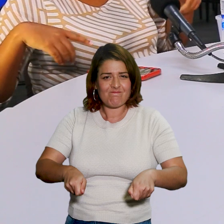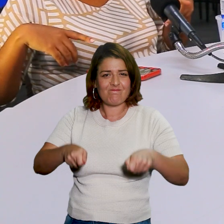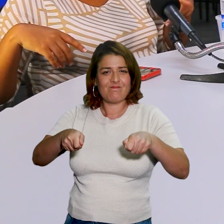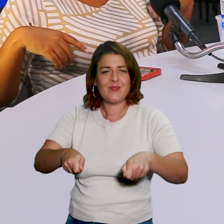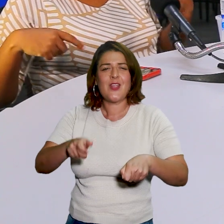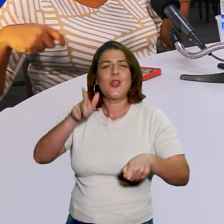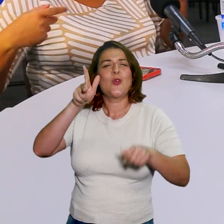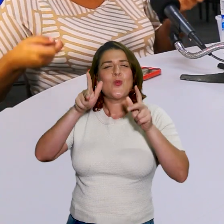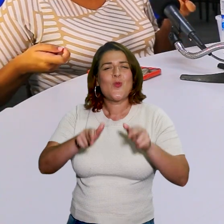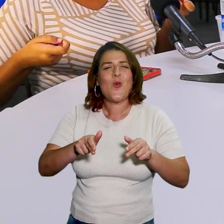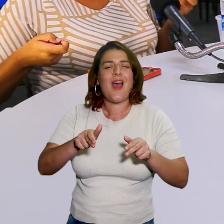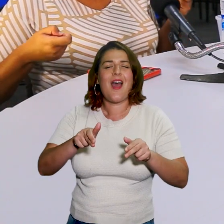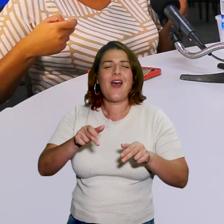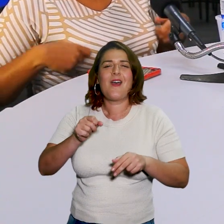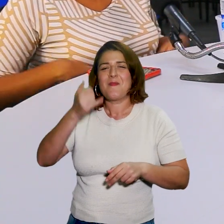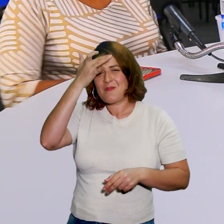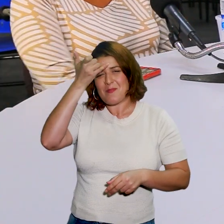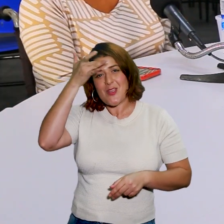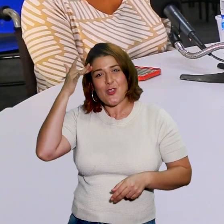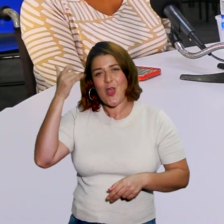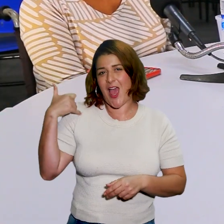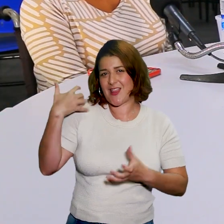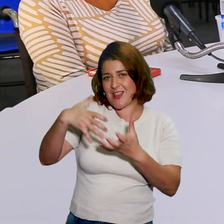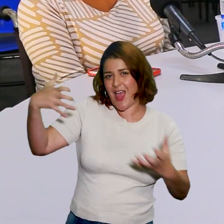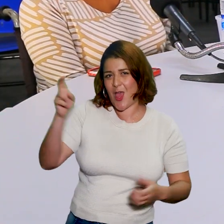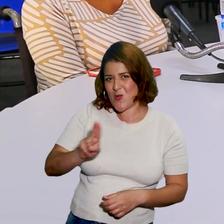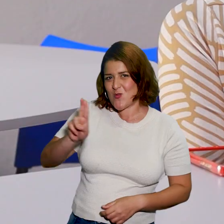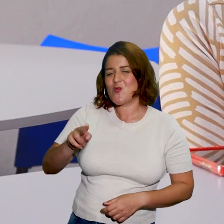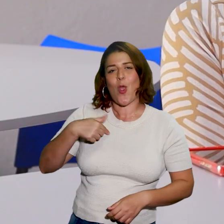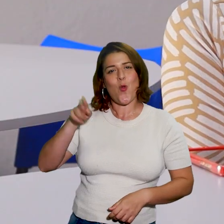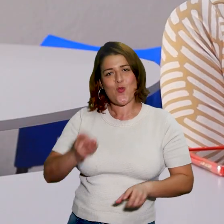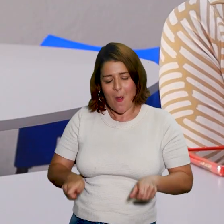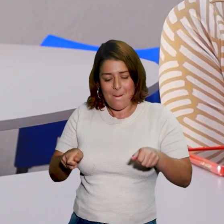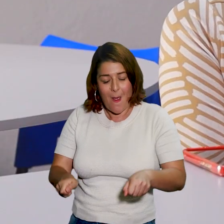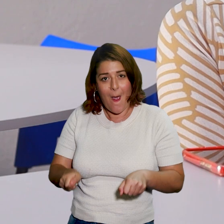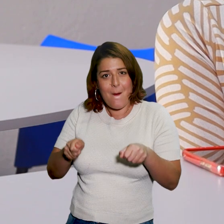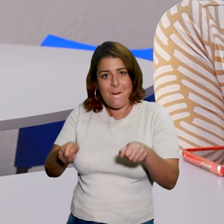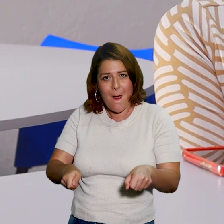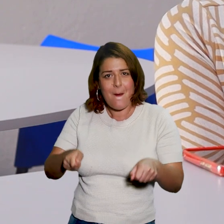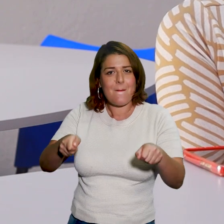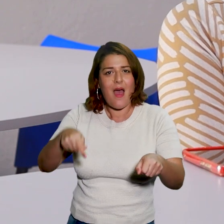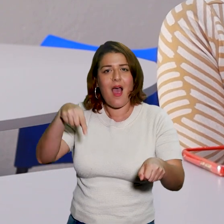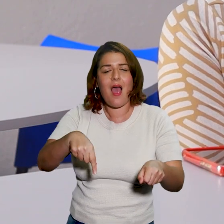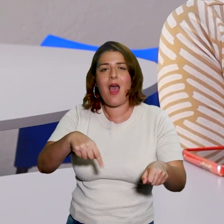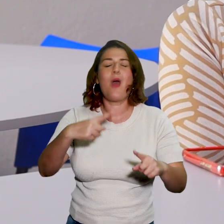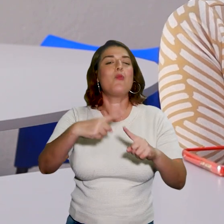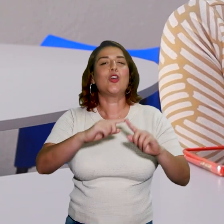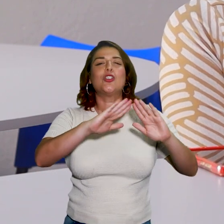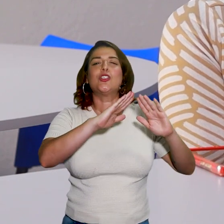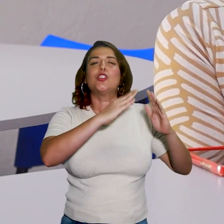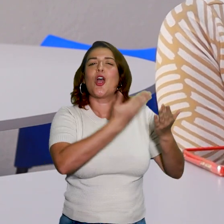Tipo, geralmente o velhinho que usa, né? Mas eu usava esses andadores, porque as escolas